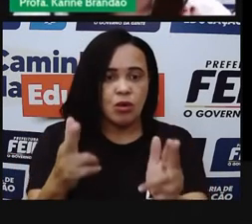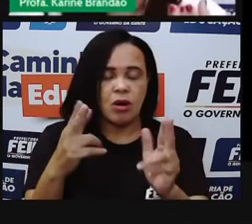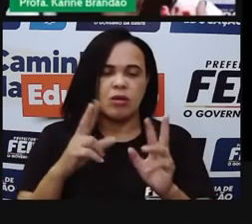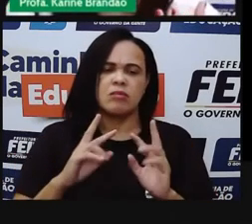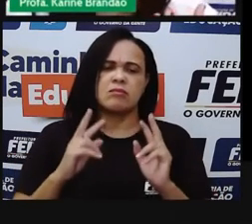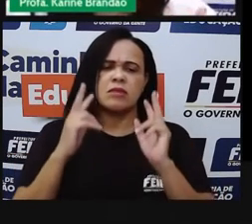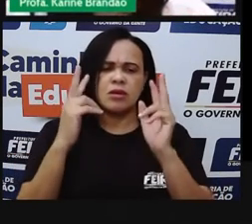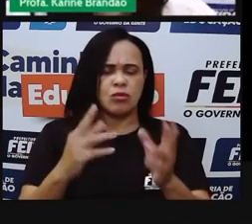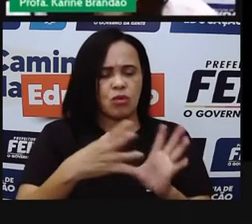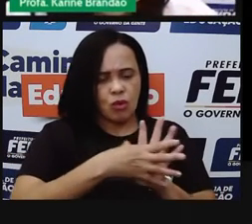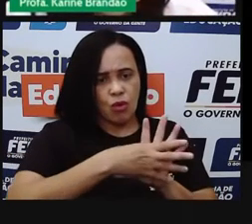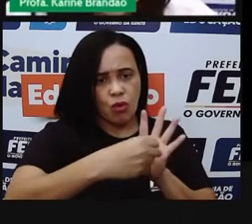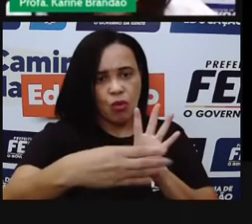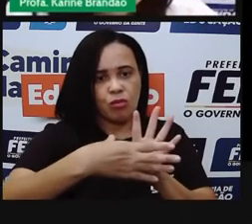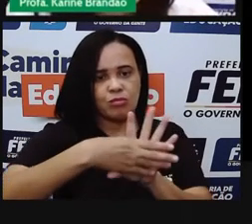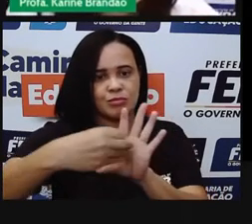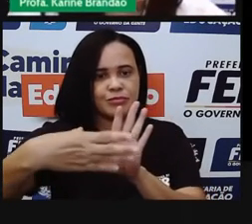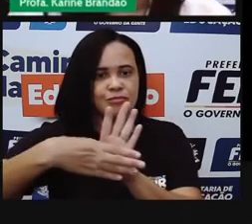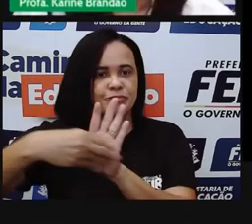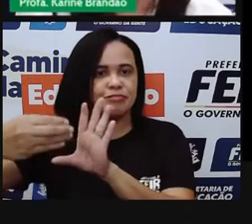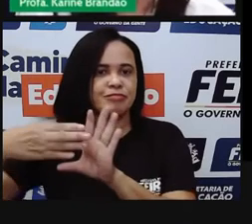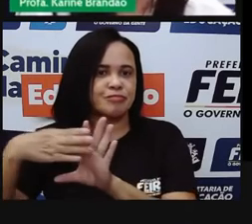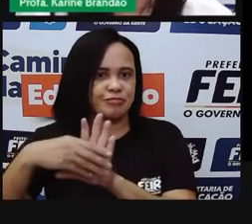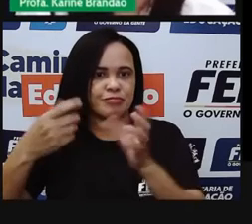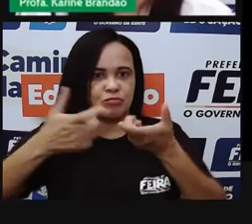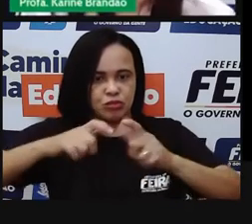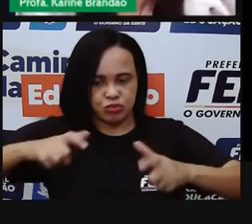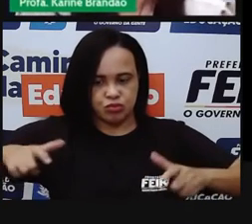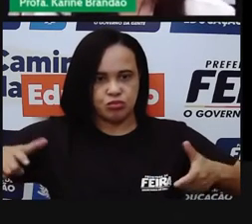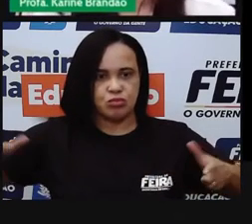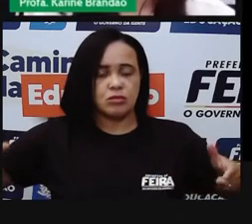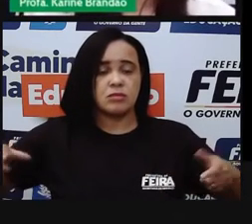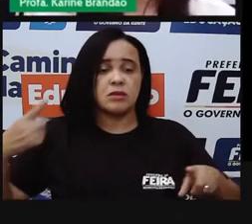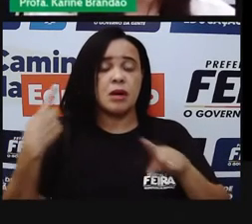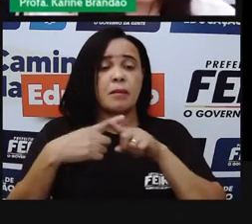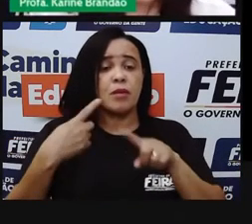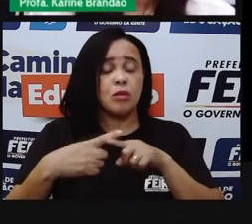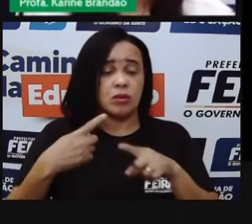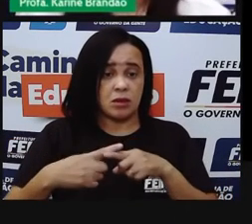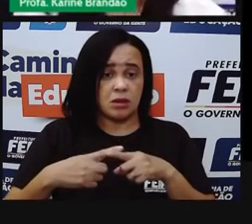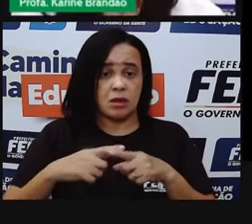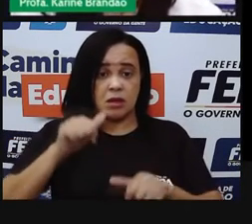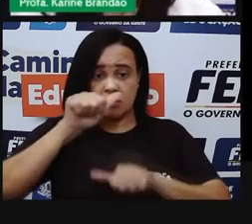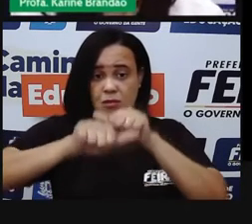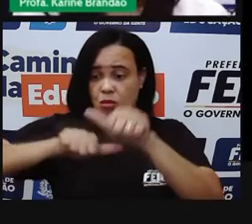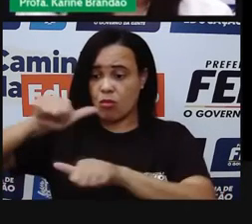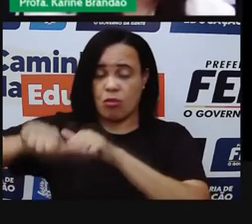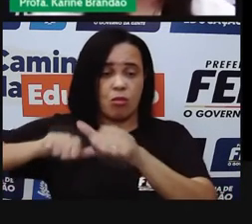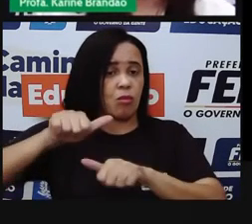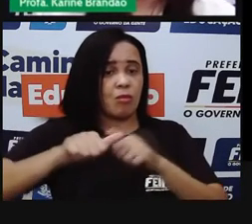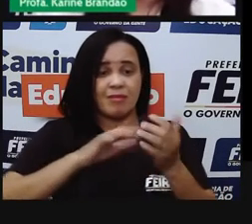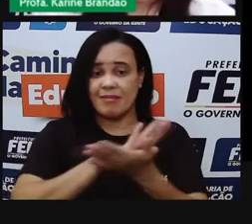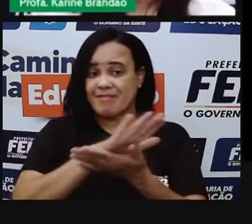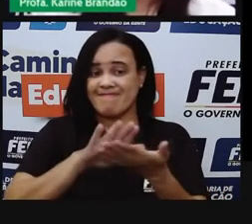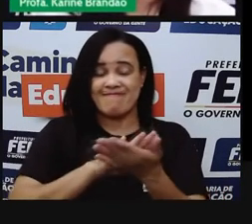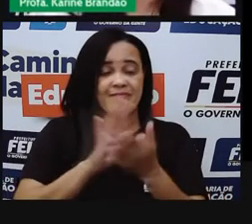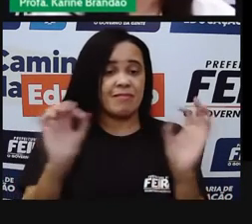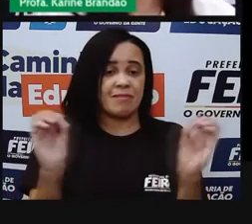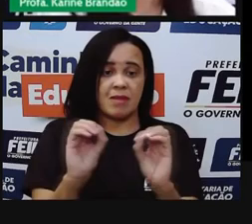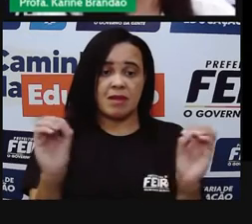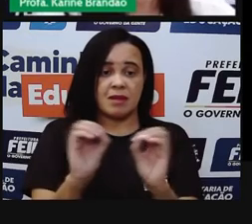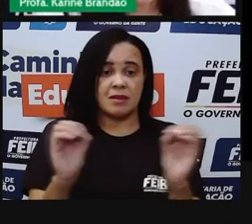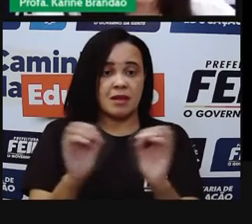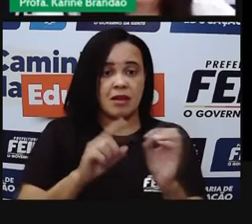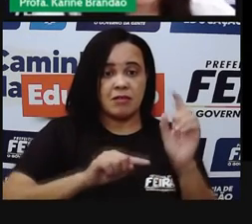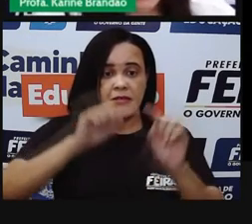Na reprodução assexuada, não tem variação, você gera clones, você gera indivíduos que vão